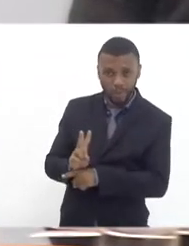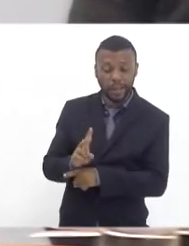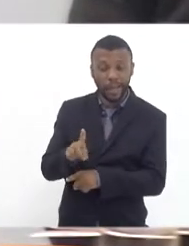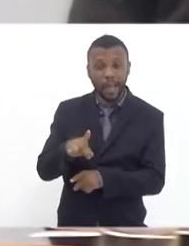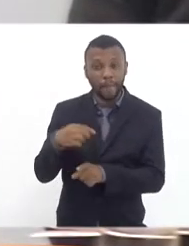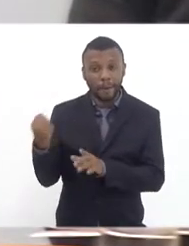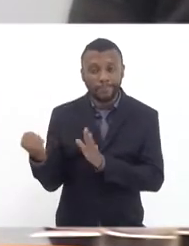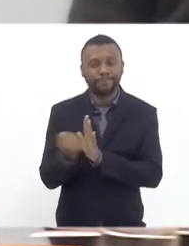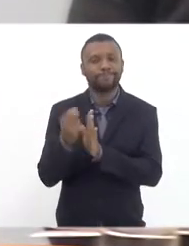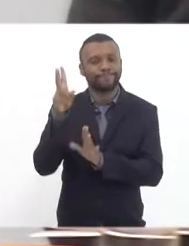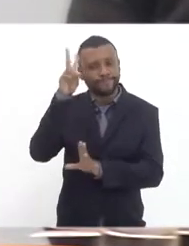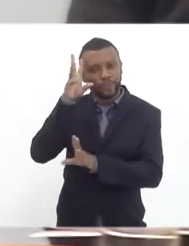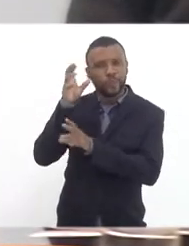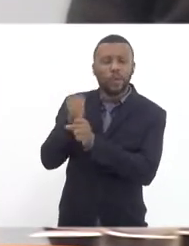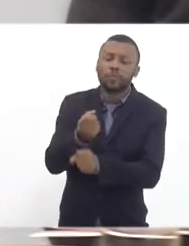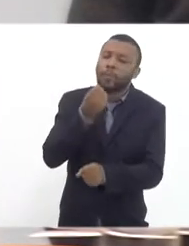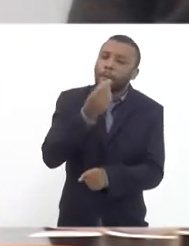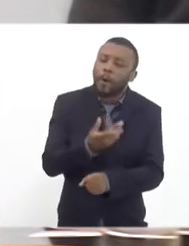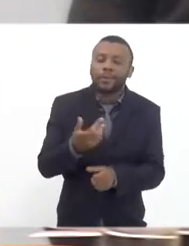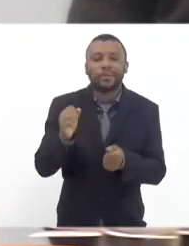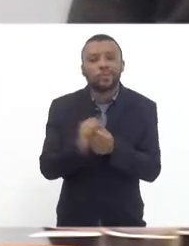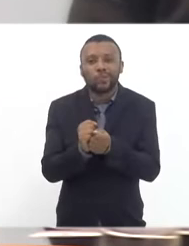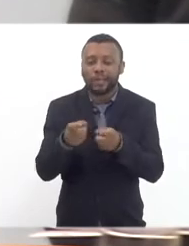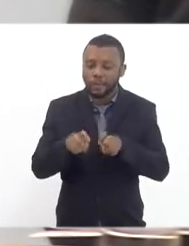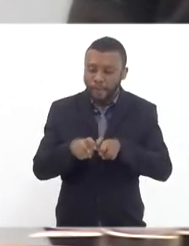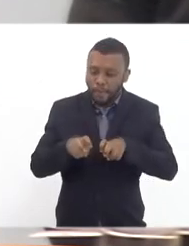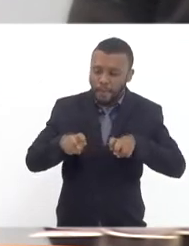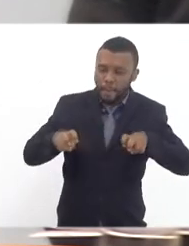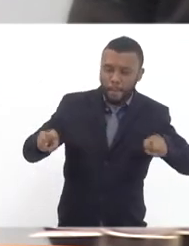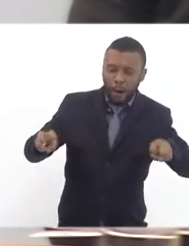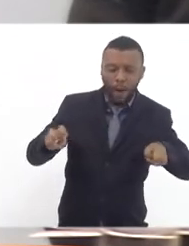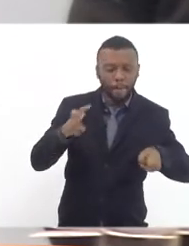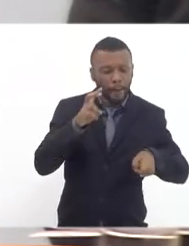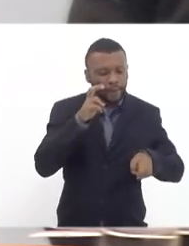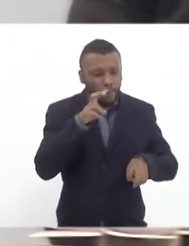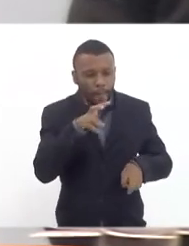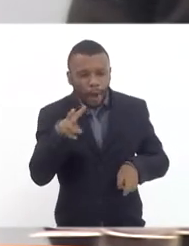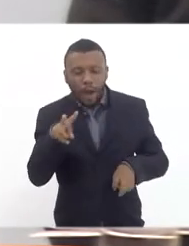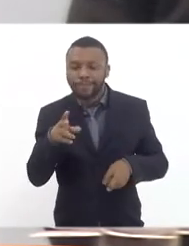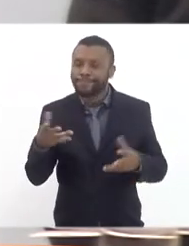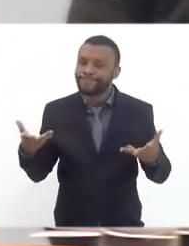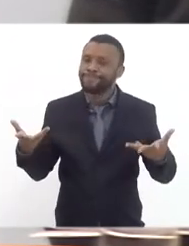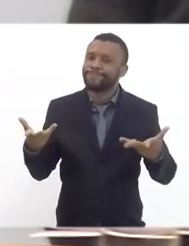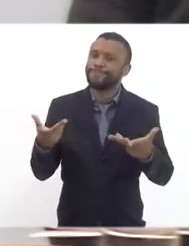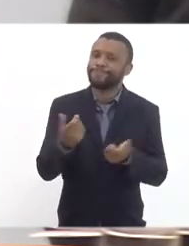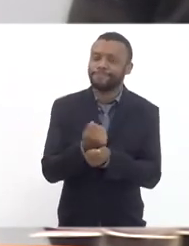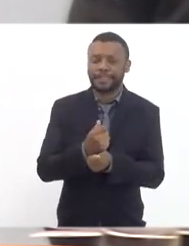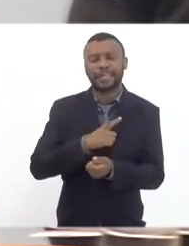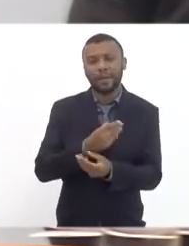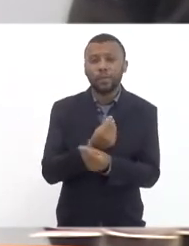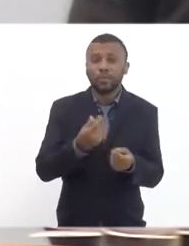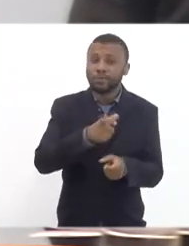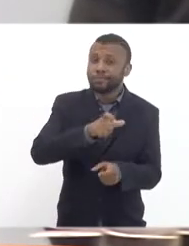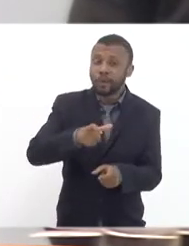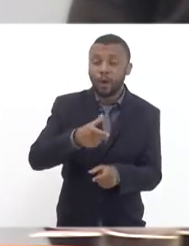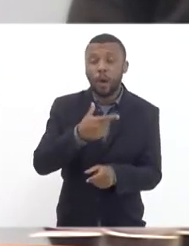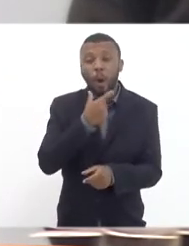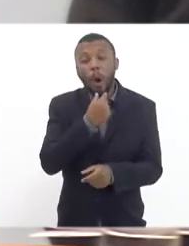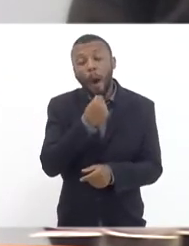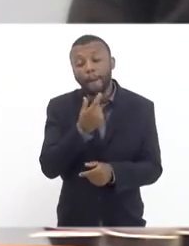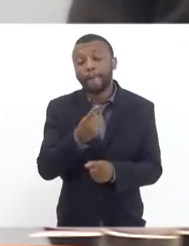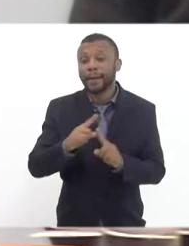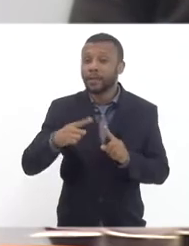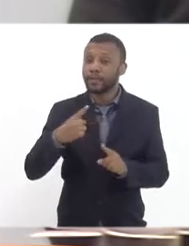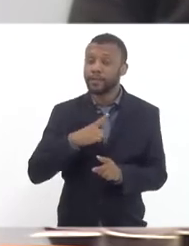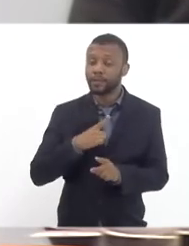aqui nessa mesa, embora tenha muitos homens, né? Mas é uma mesa especialíssima. Duas universidades aqui